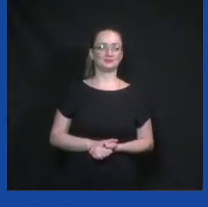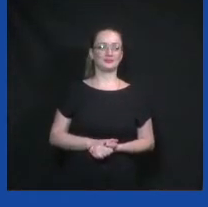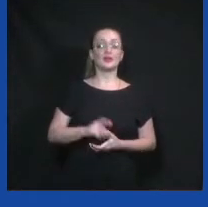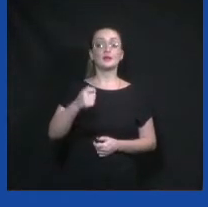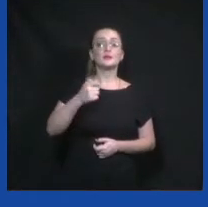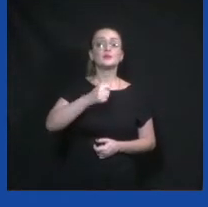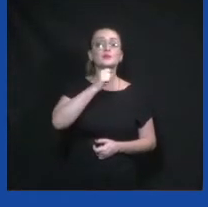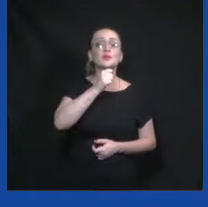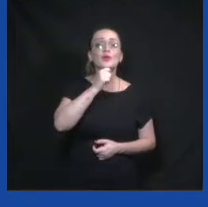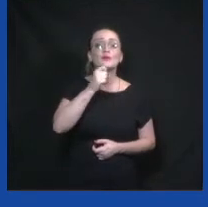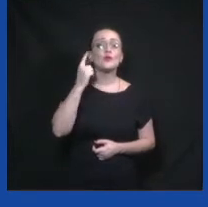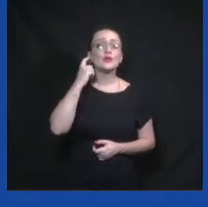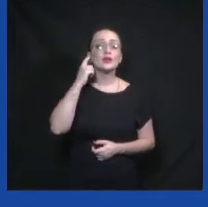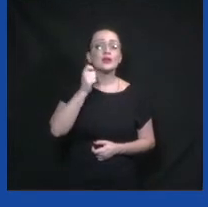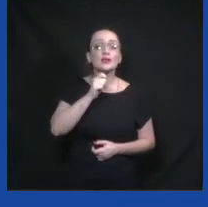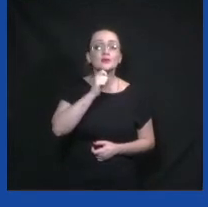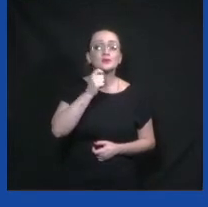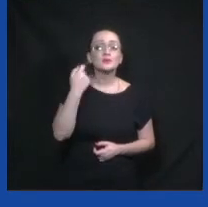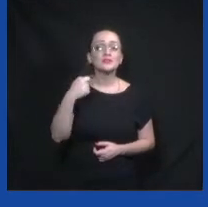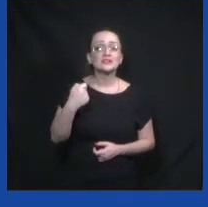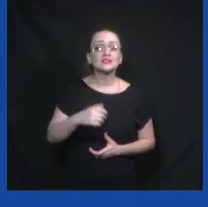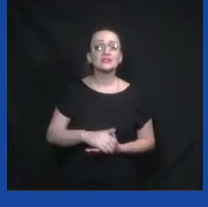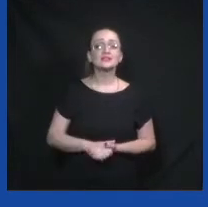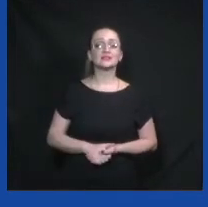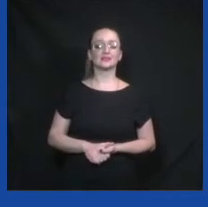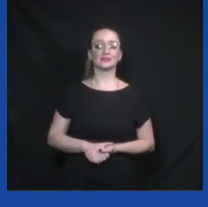teu microfone.